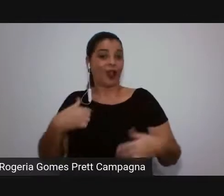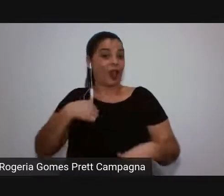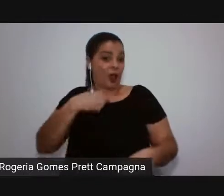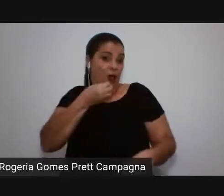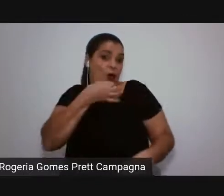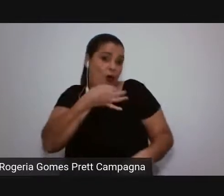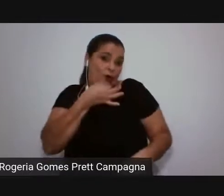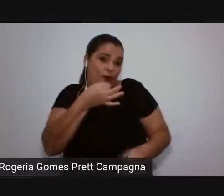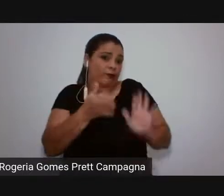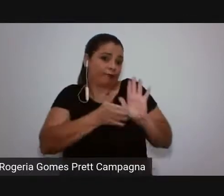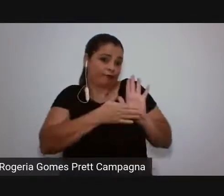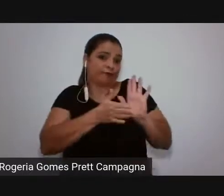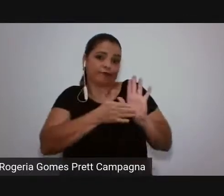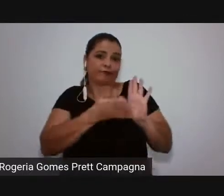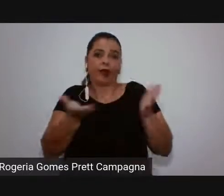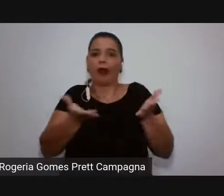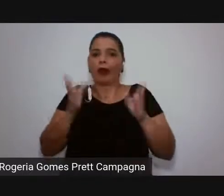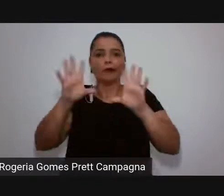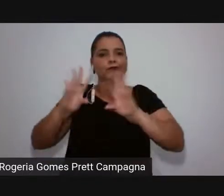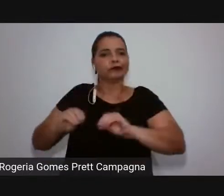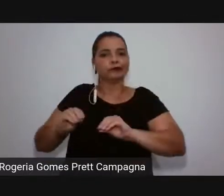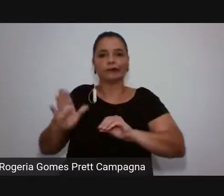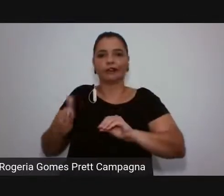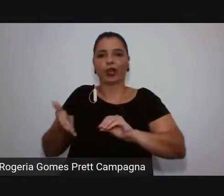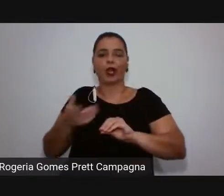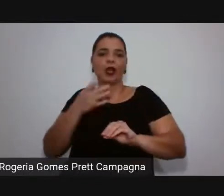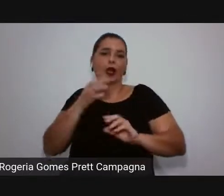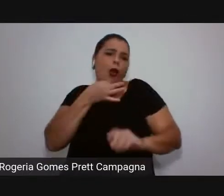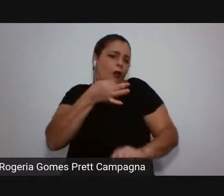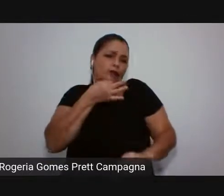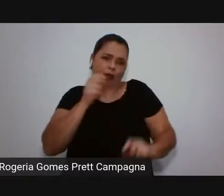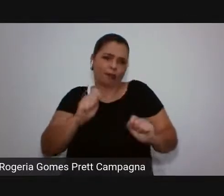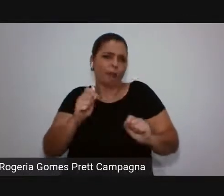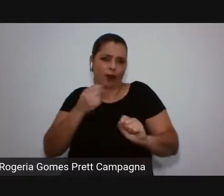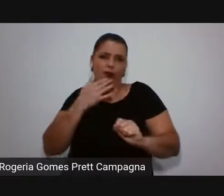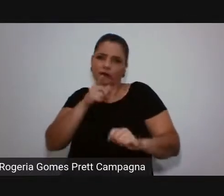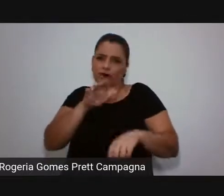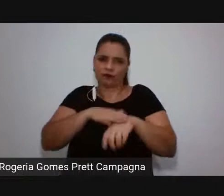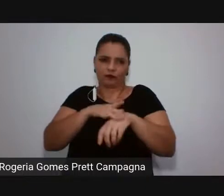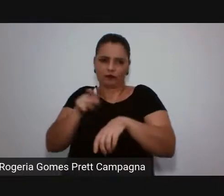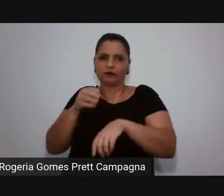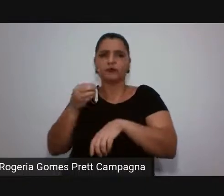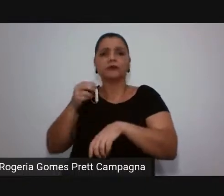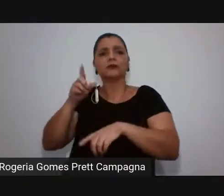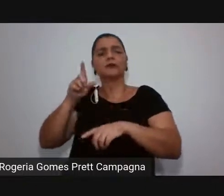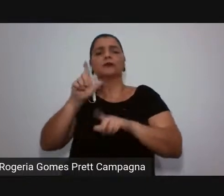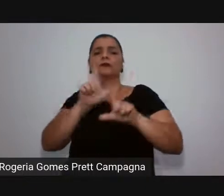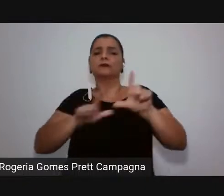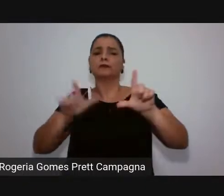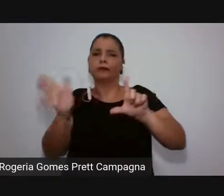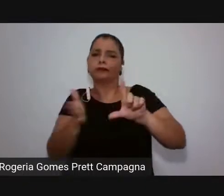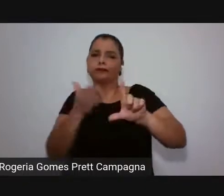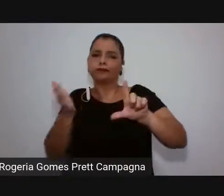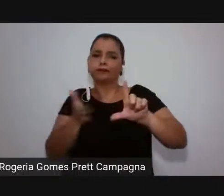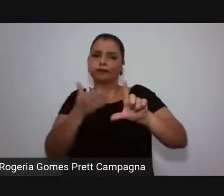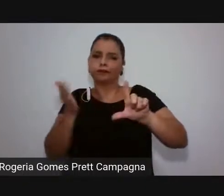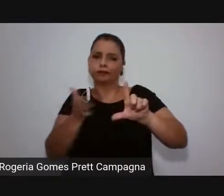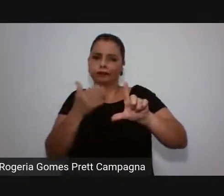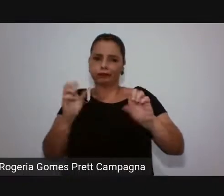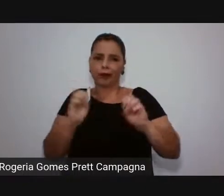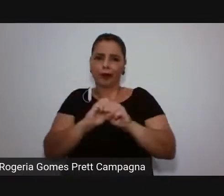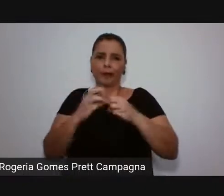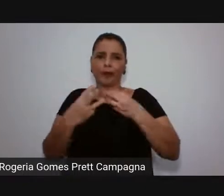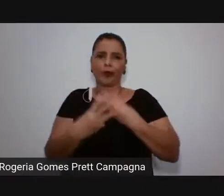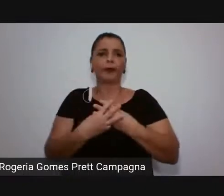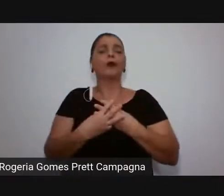sugerir, ele não está mais aqui, mas então eu deixo a sugestão, podem encaminhar ele, que no PowerPoint que ele estava nos apresentando, ele, quem